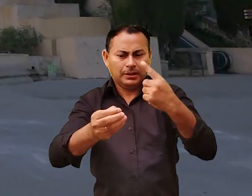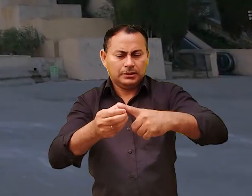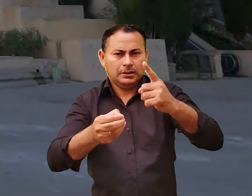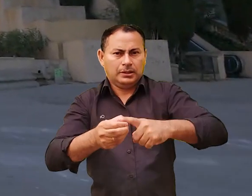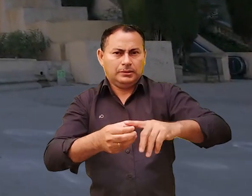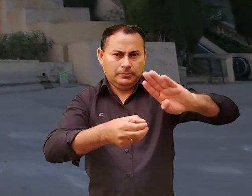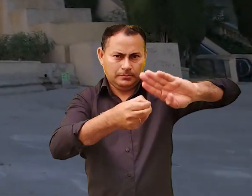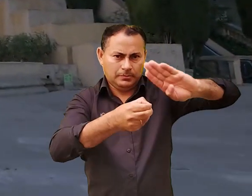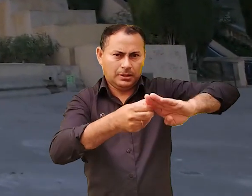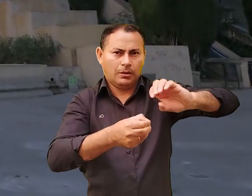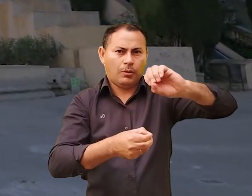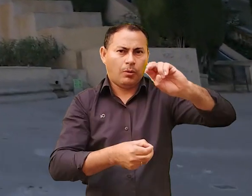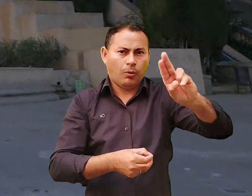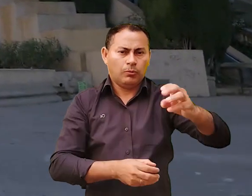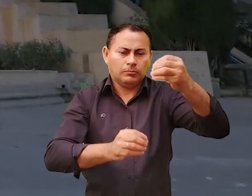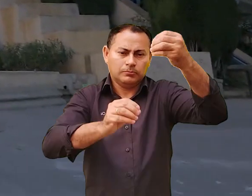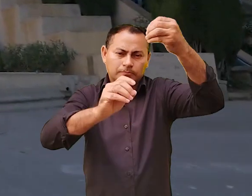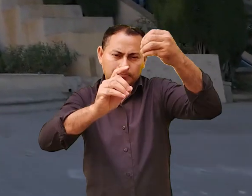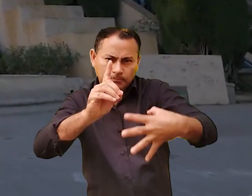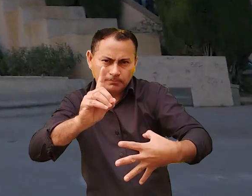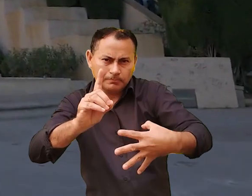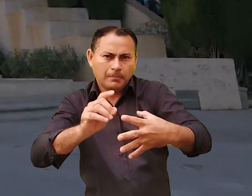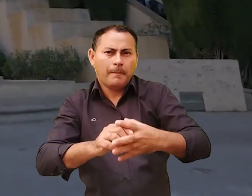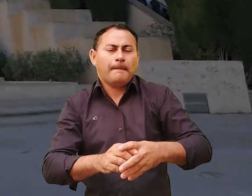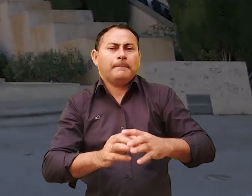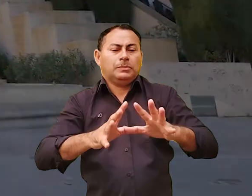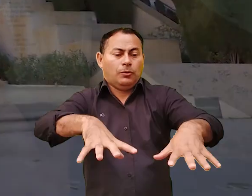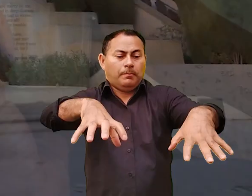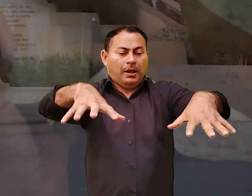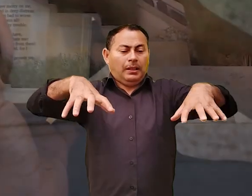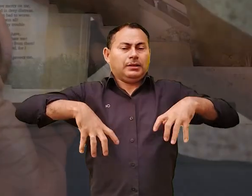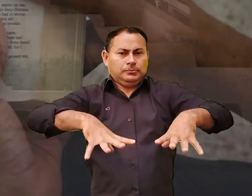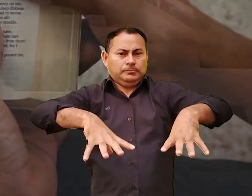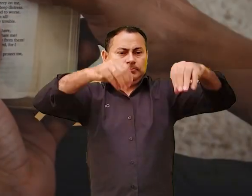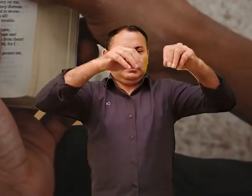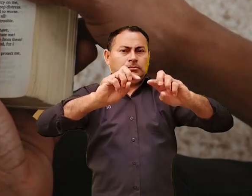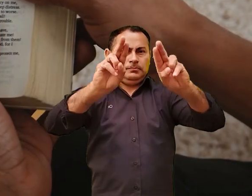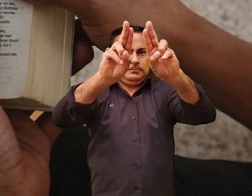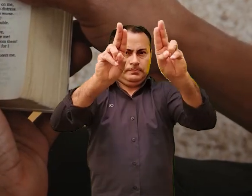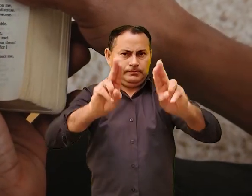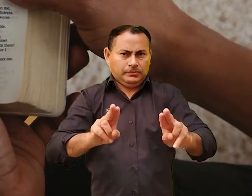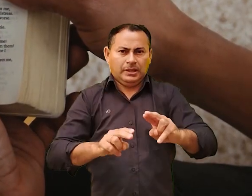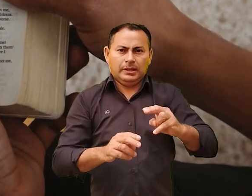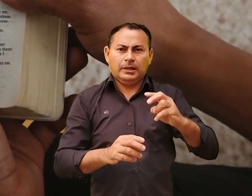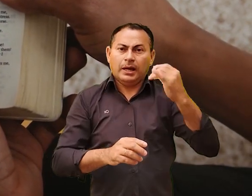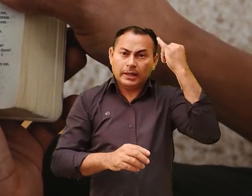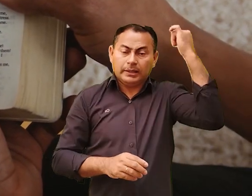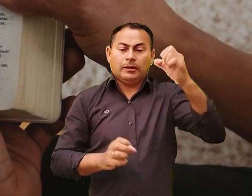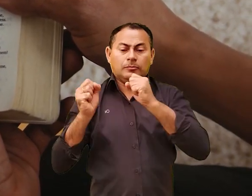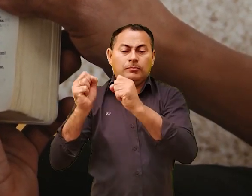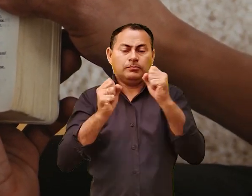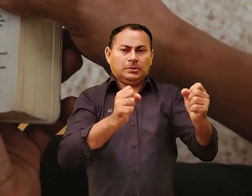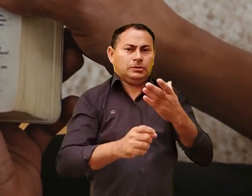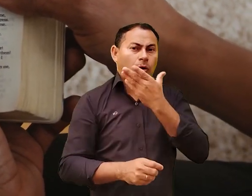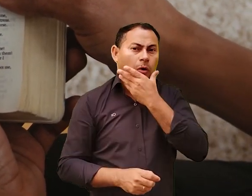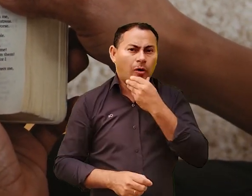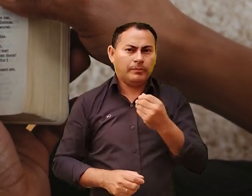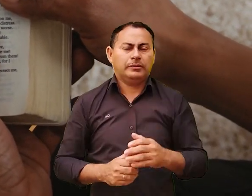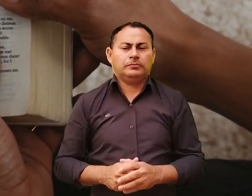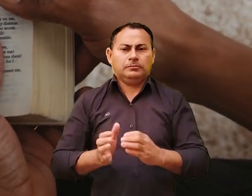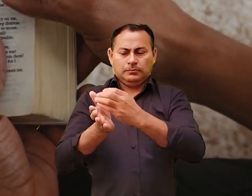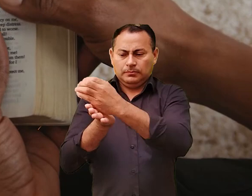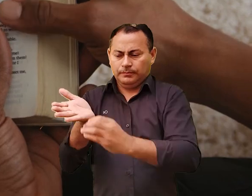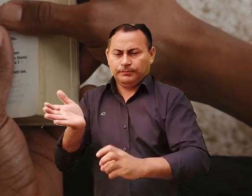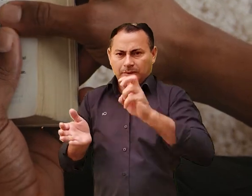cidade da Babilônia ou a descrição do palácio de Nabucodonosor, terá uma ideia do poder absoluto desse homem.